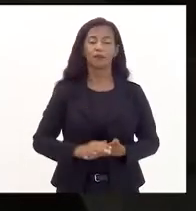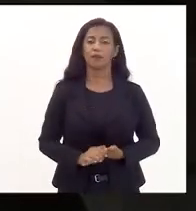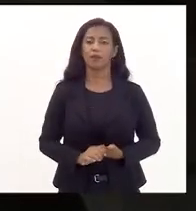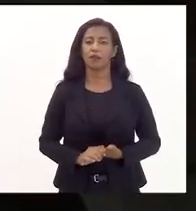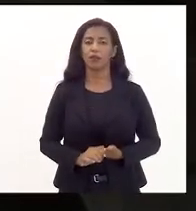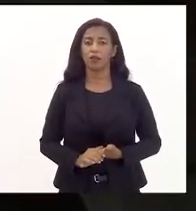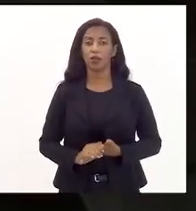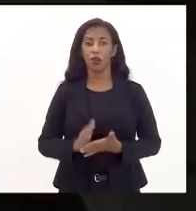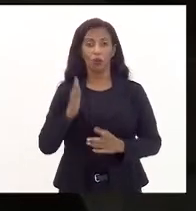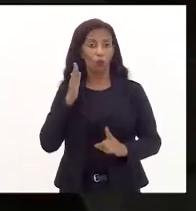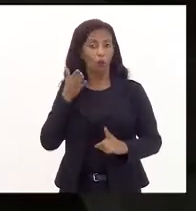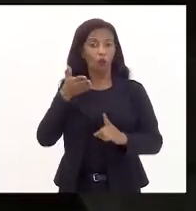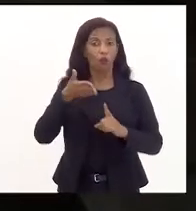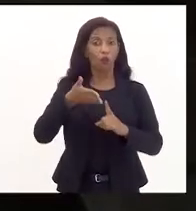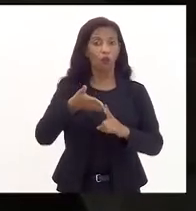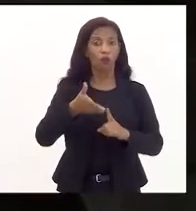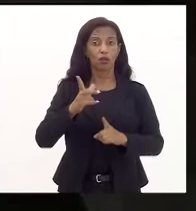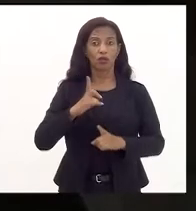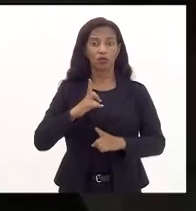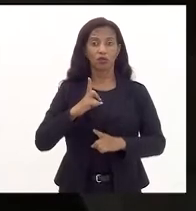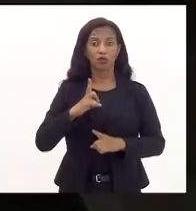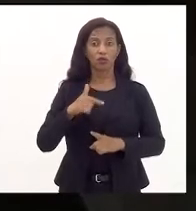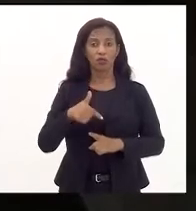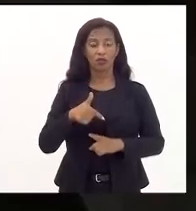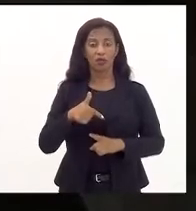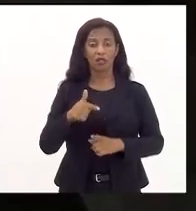com o enfoque de termos